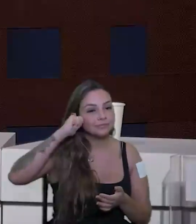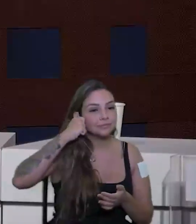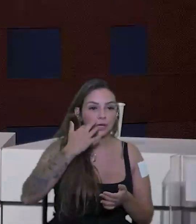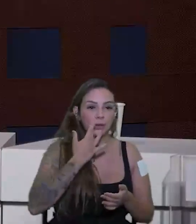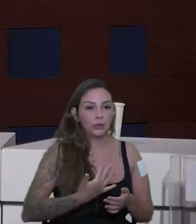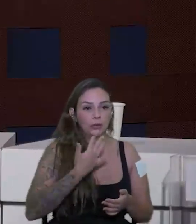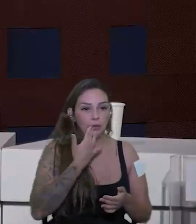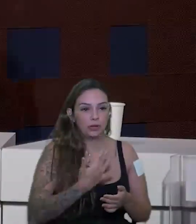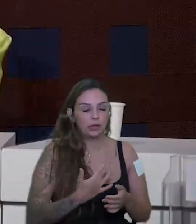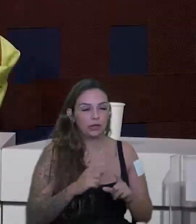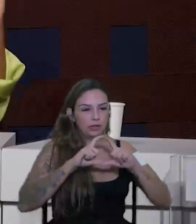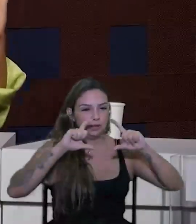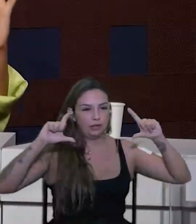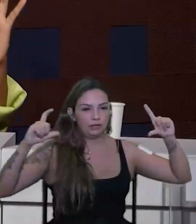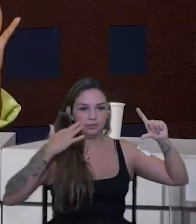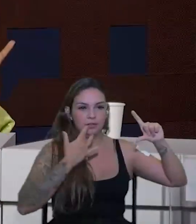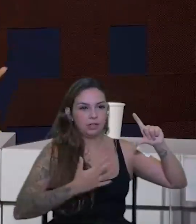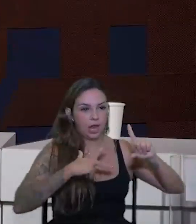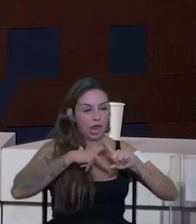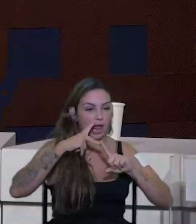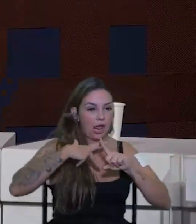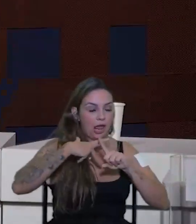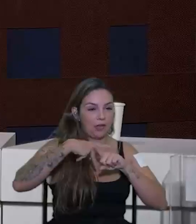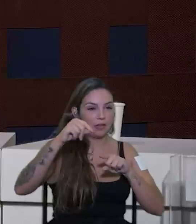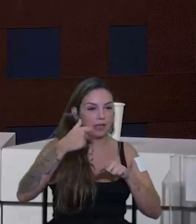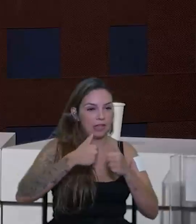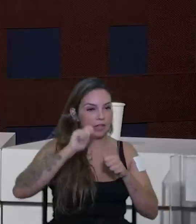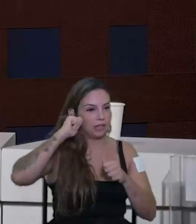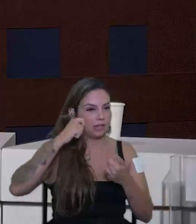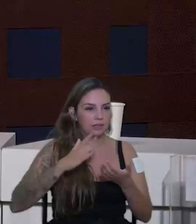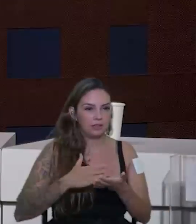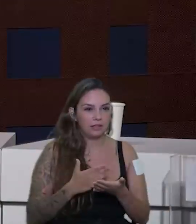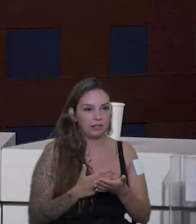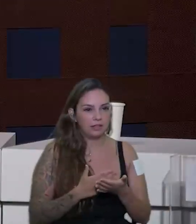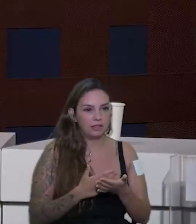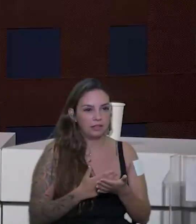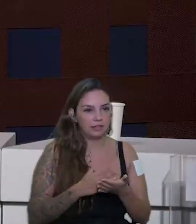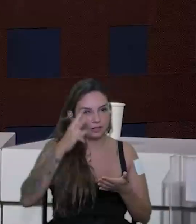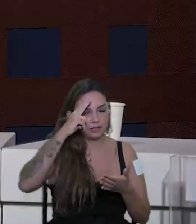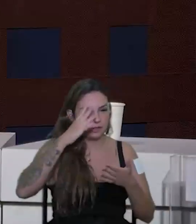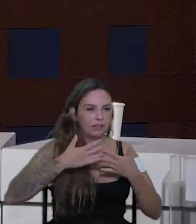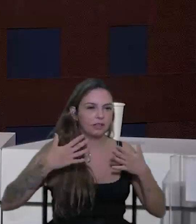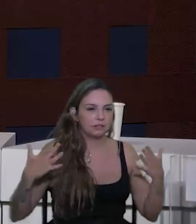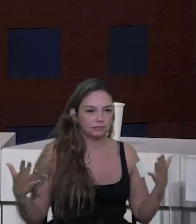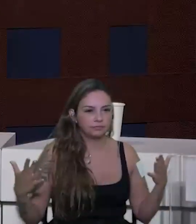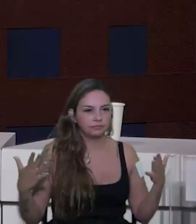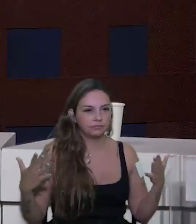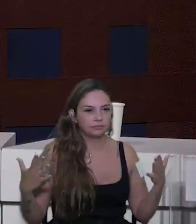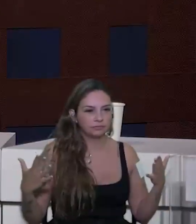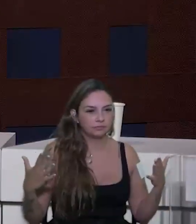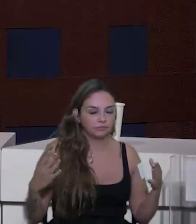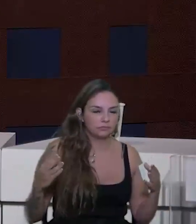que a manchete, gigante, assim, a vitória do negro está no livro. Aí eu fico, gente, então, assim, é uma história grande. E aí foi